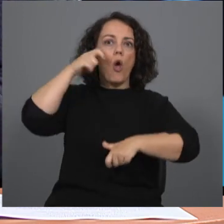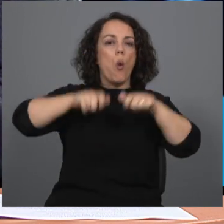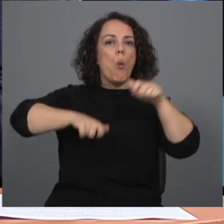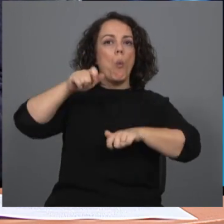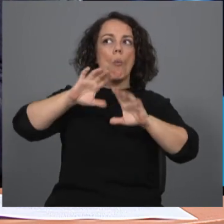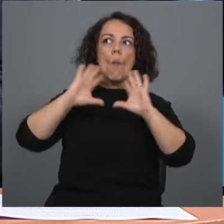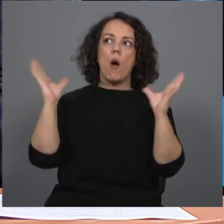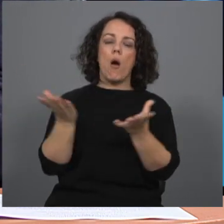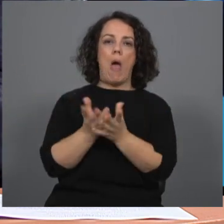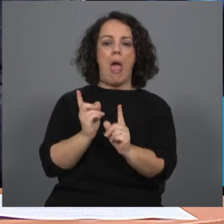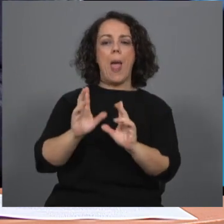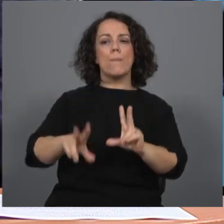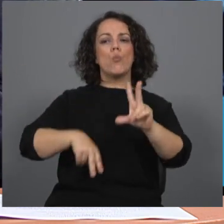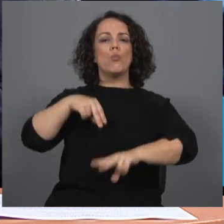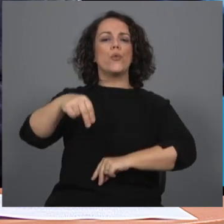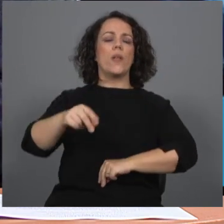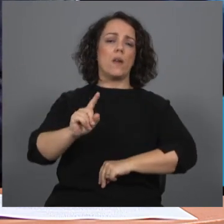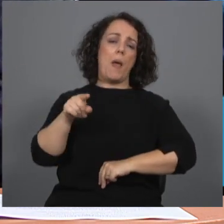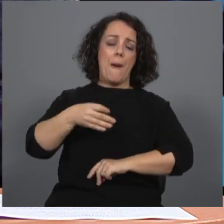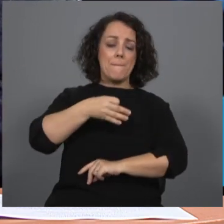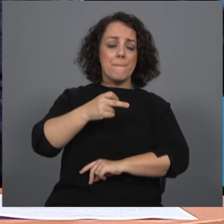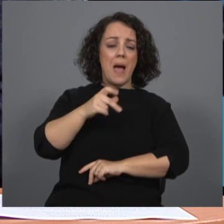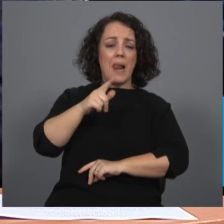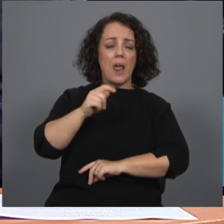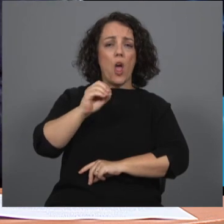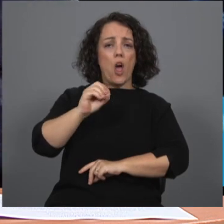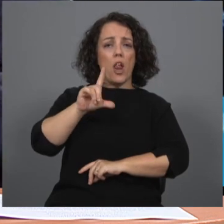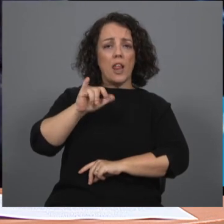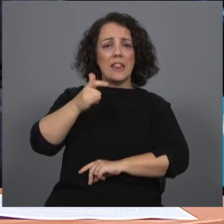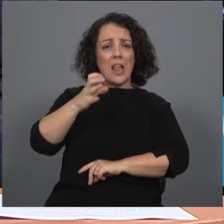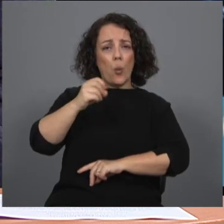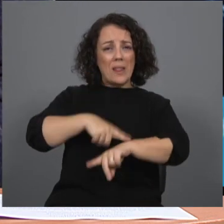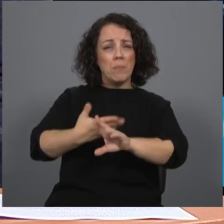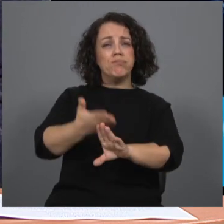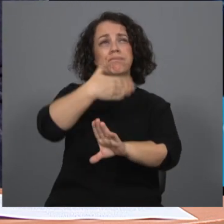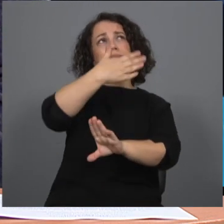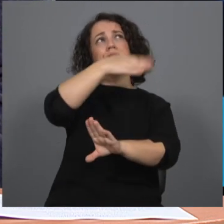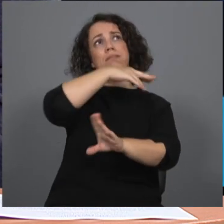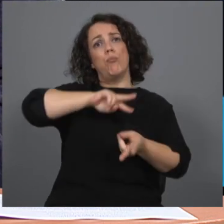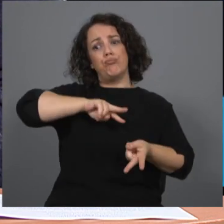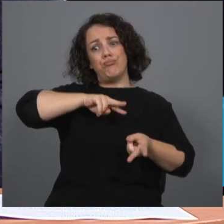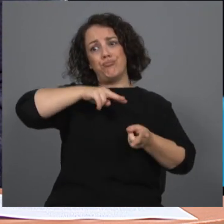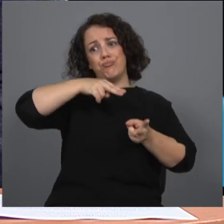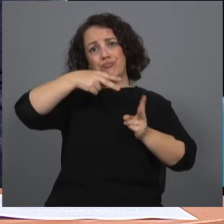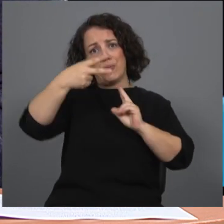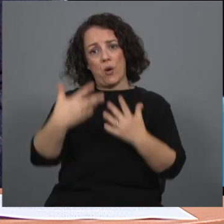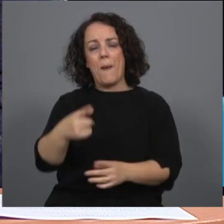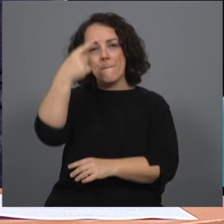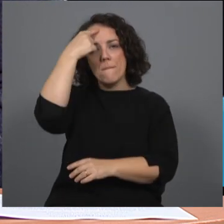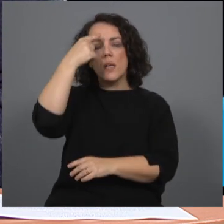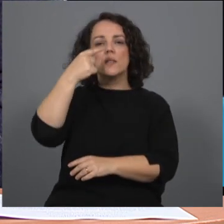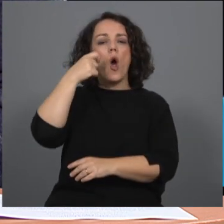só modernamente, desde o Paleolítico já há algum tempo, a gente não tem memória, mas não é a história humana inteira, pelo contrário.